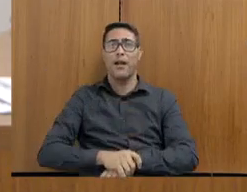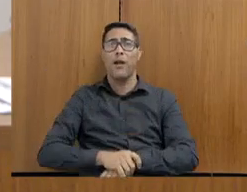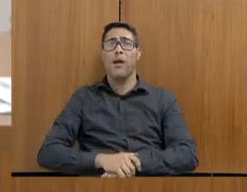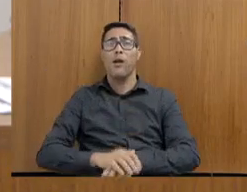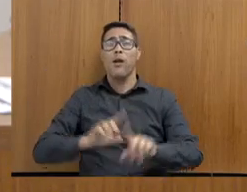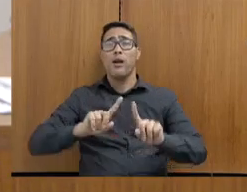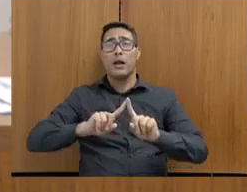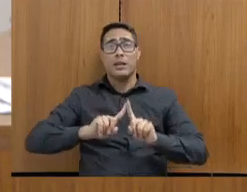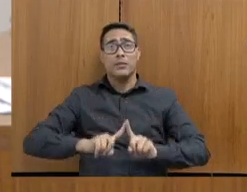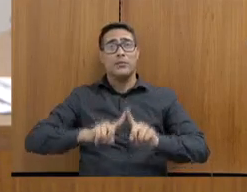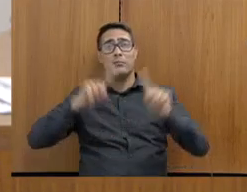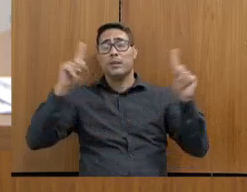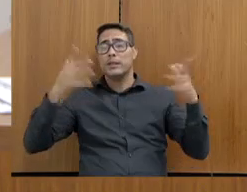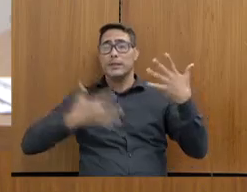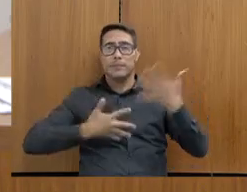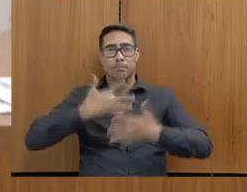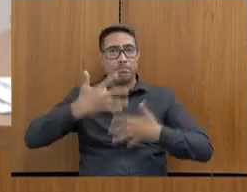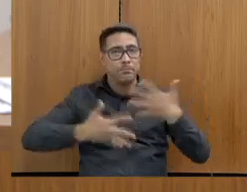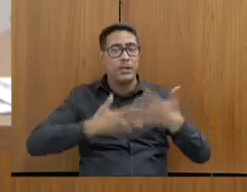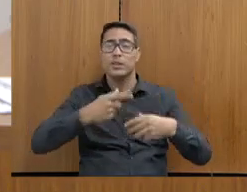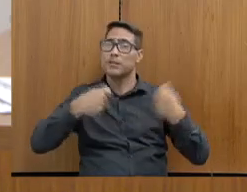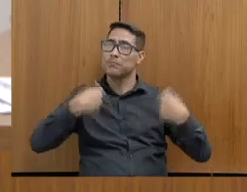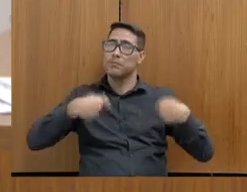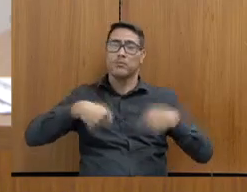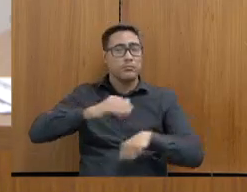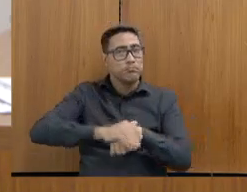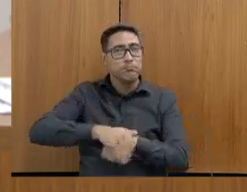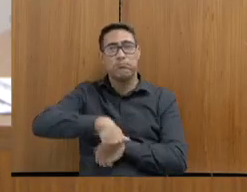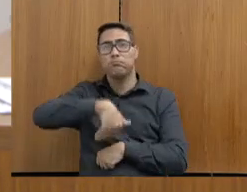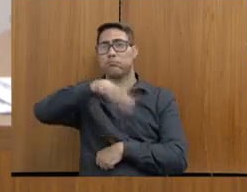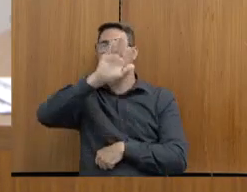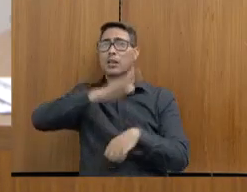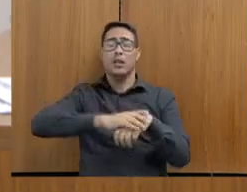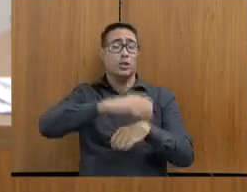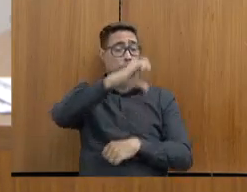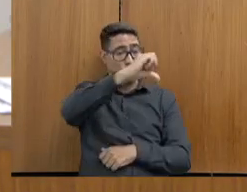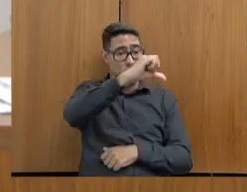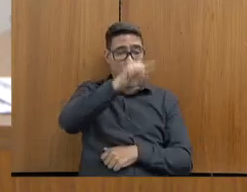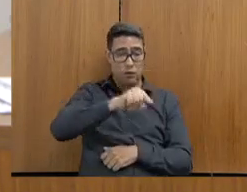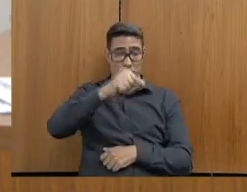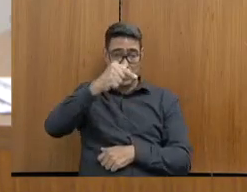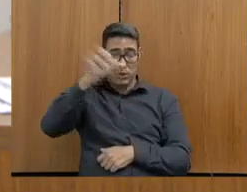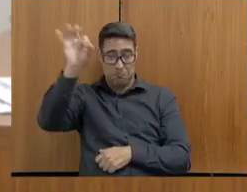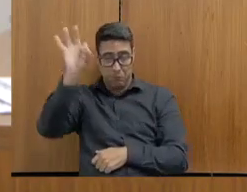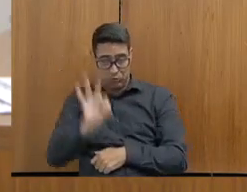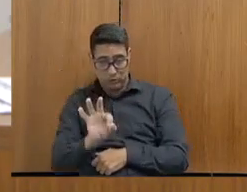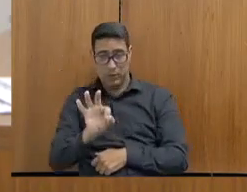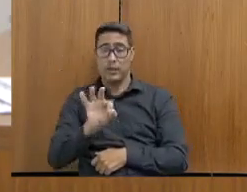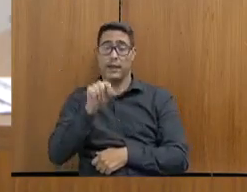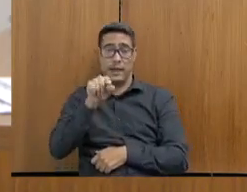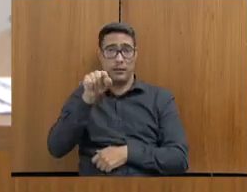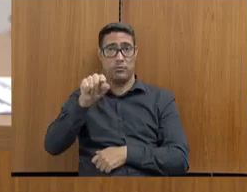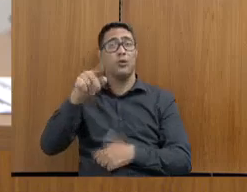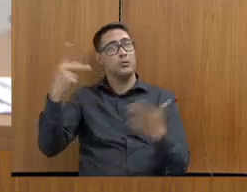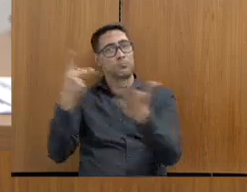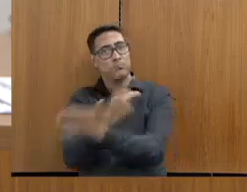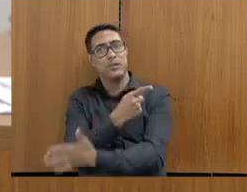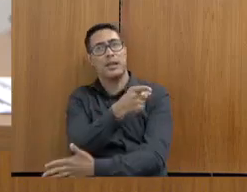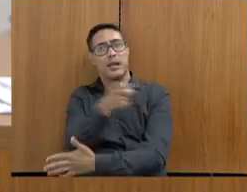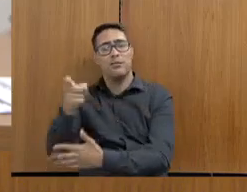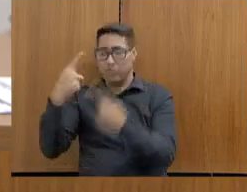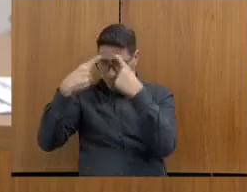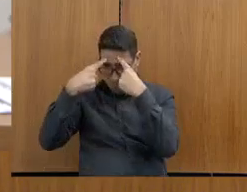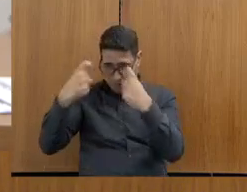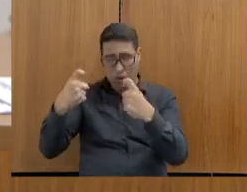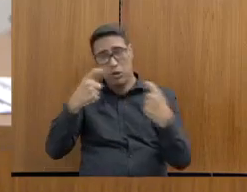mais quando a gente tem né uma alta de 9,7% nos casos consumados de violência